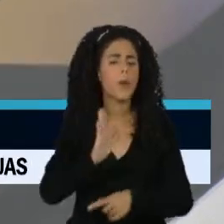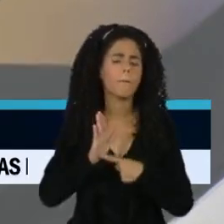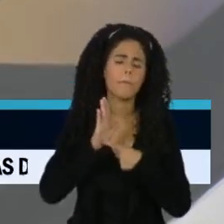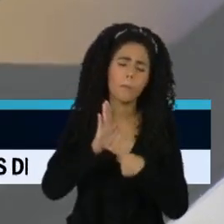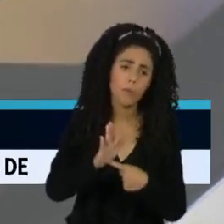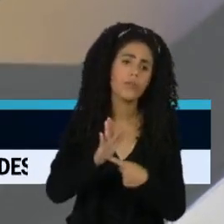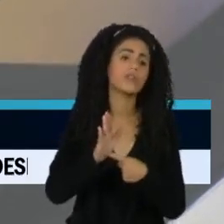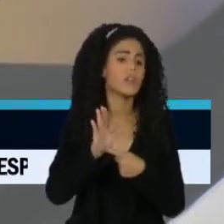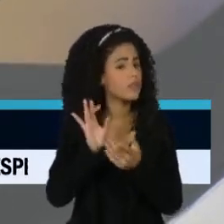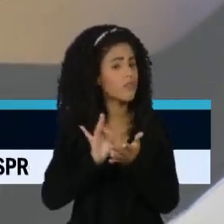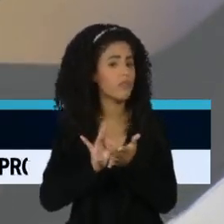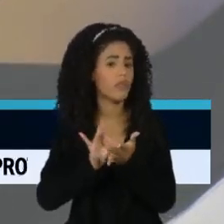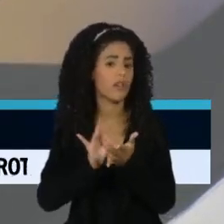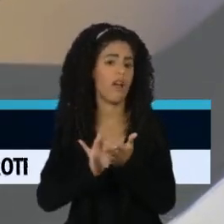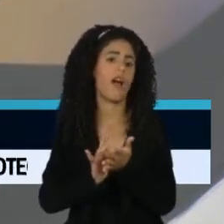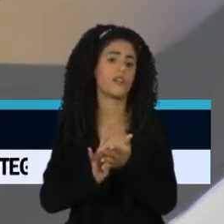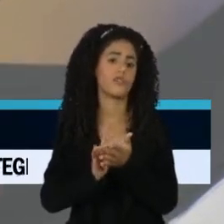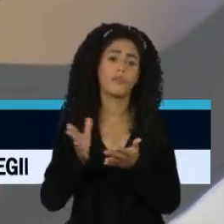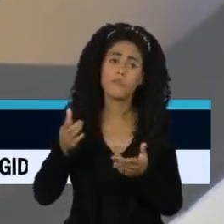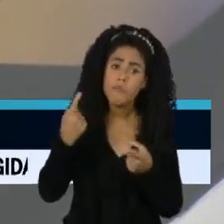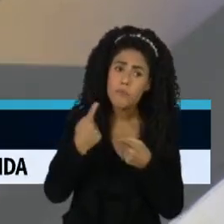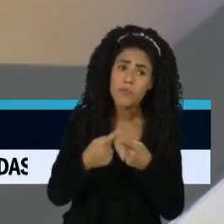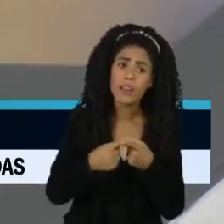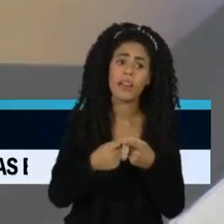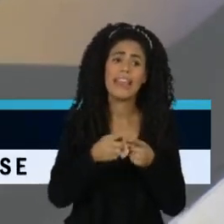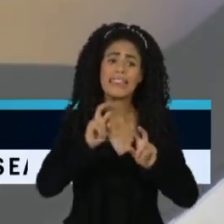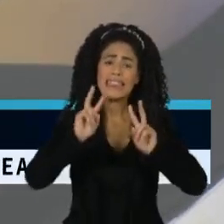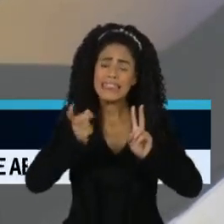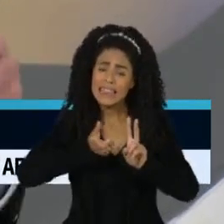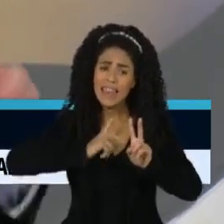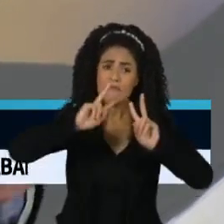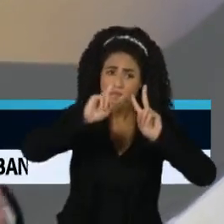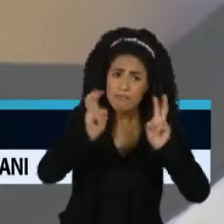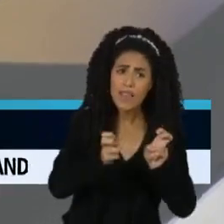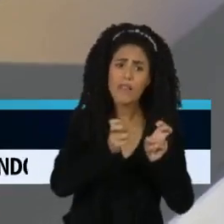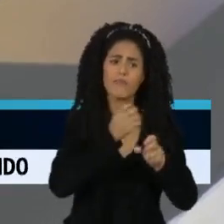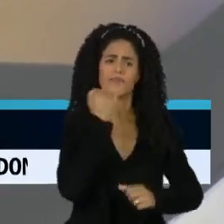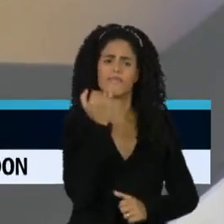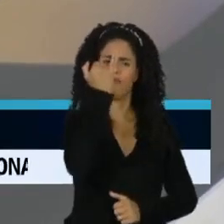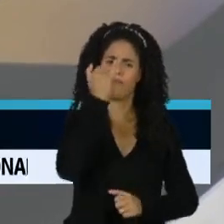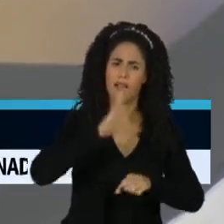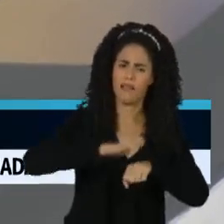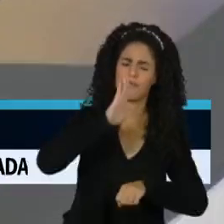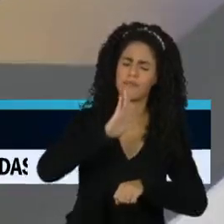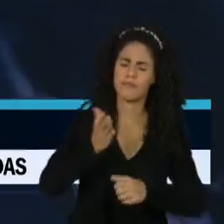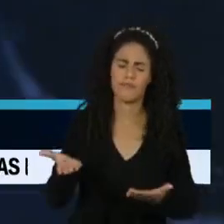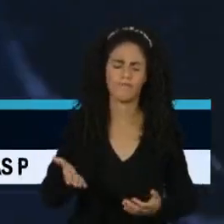e remeter para temas, na minha opinião, que são pouco relevantes nesse momento.